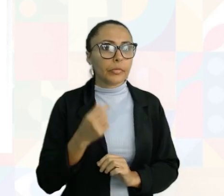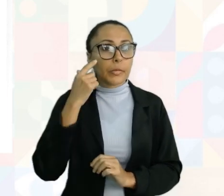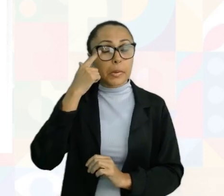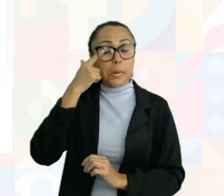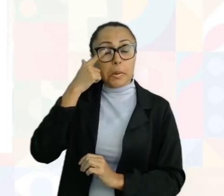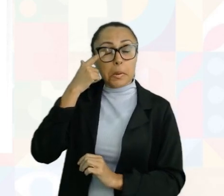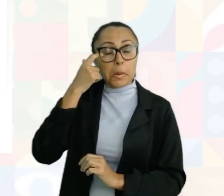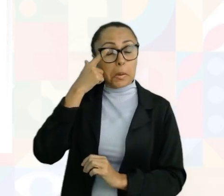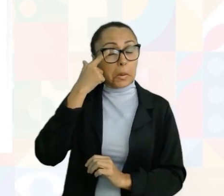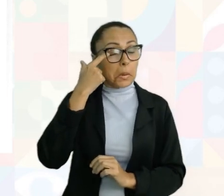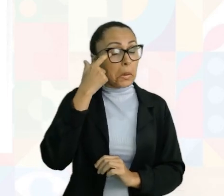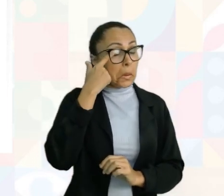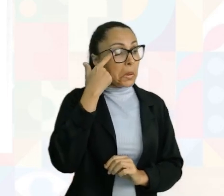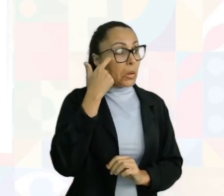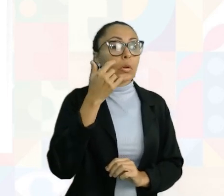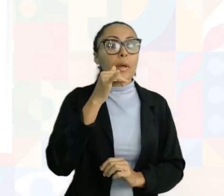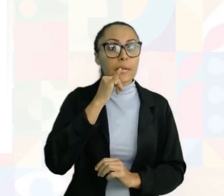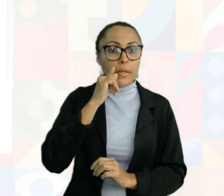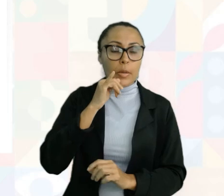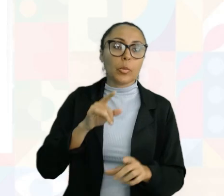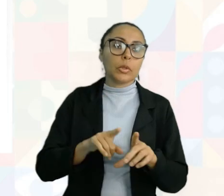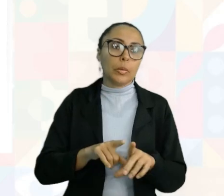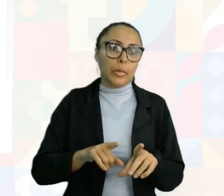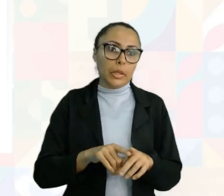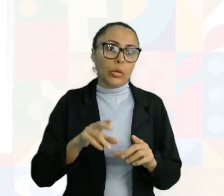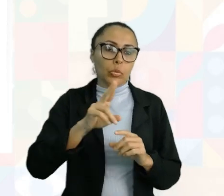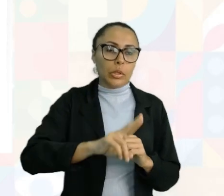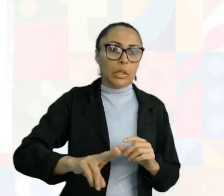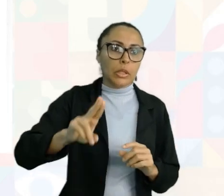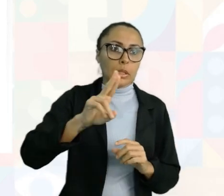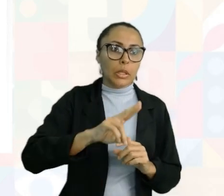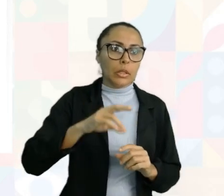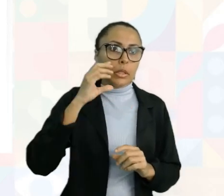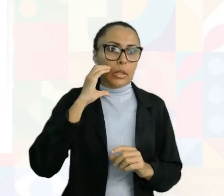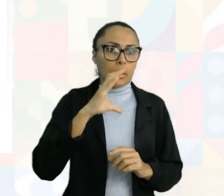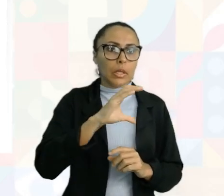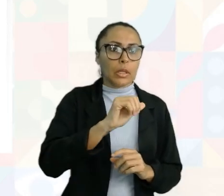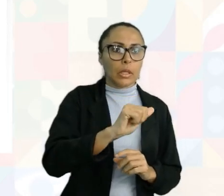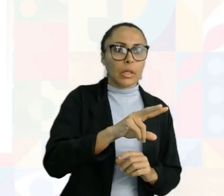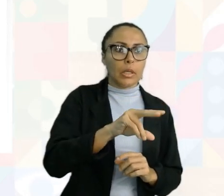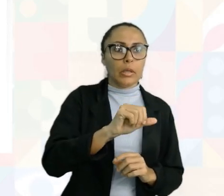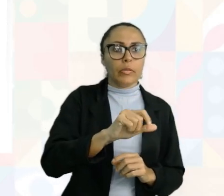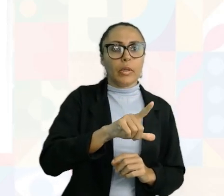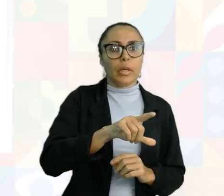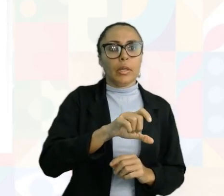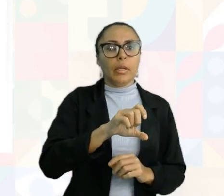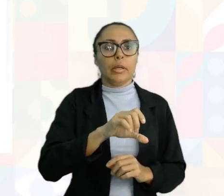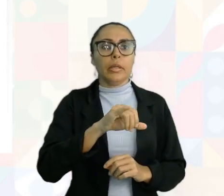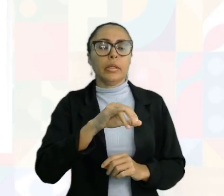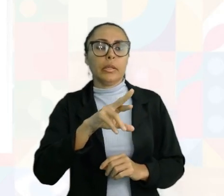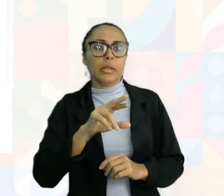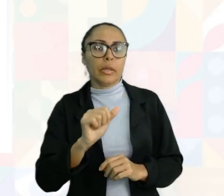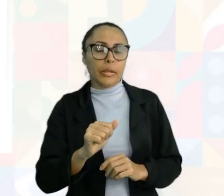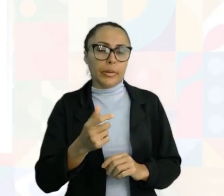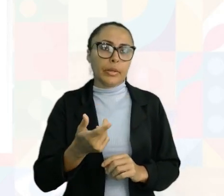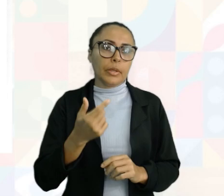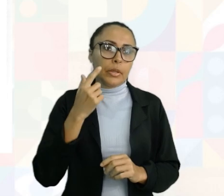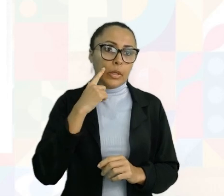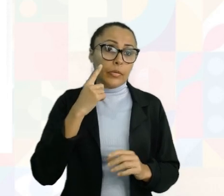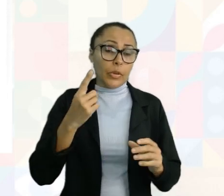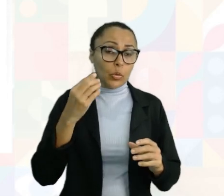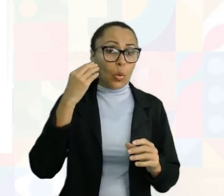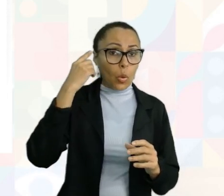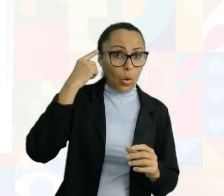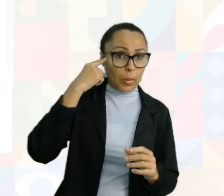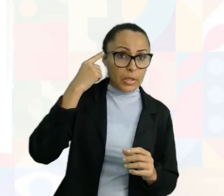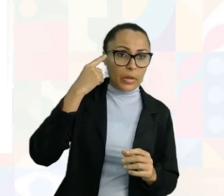exemplo de perspectiva muito utilizada, que é a cavaleira. A cavaleira é uma perspectiva oblíqua que é feita com o observador situado